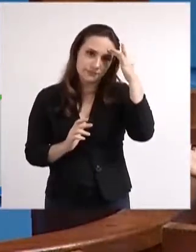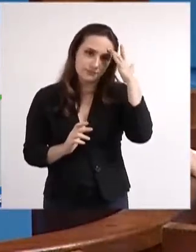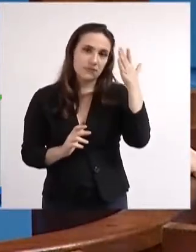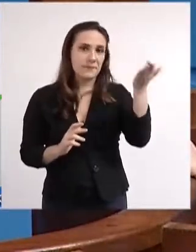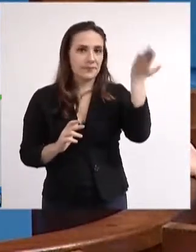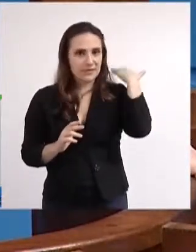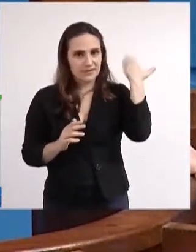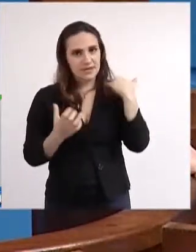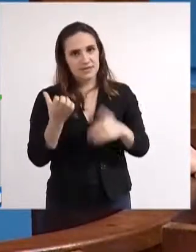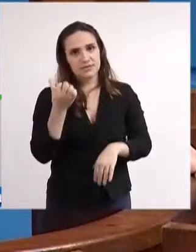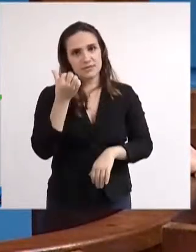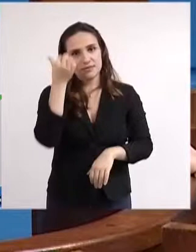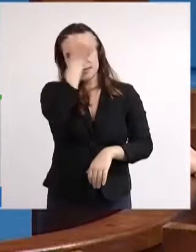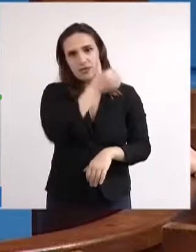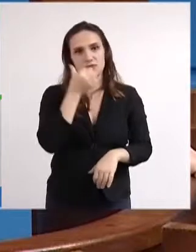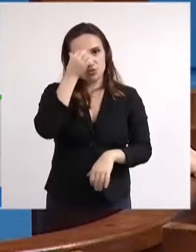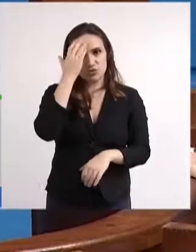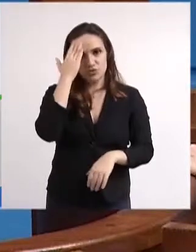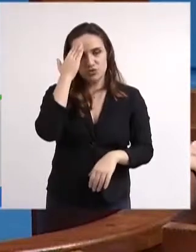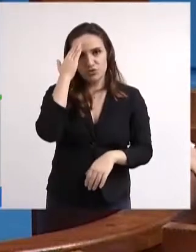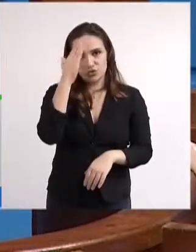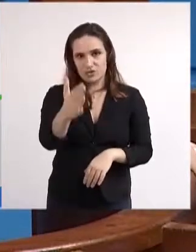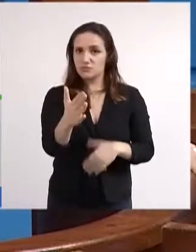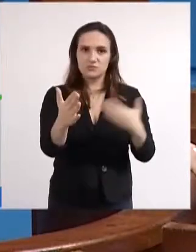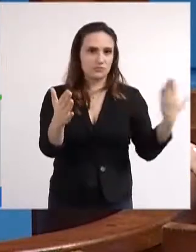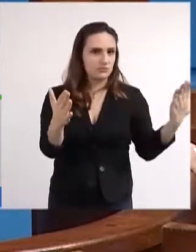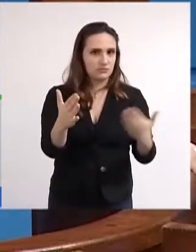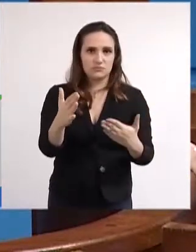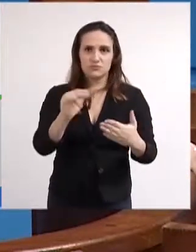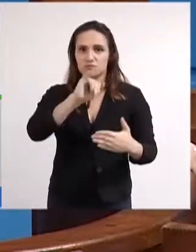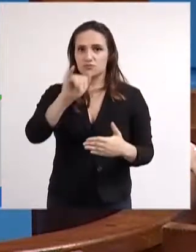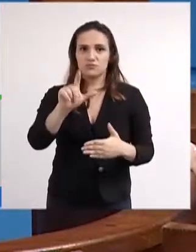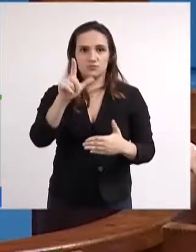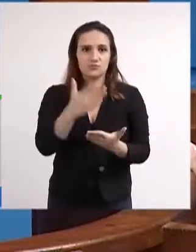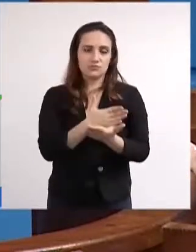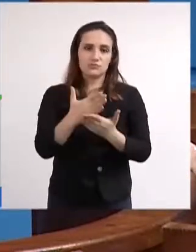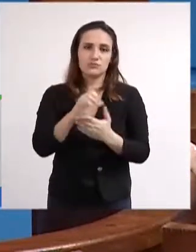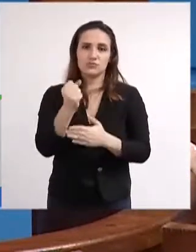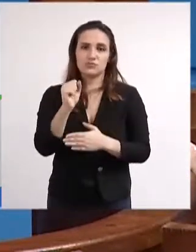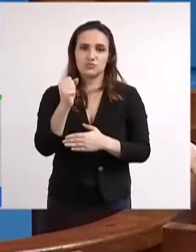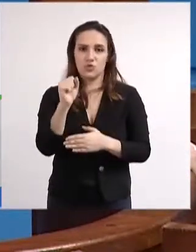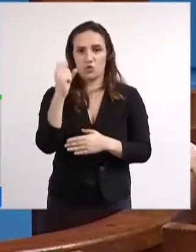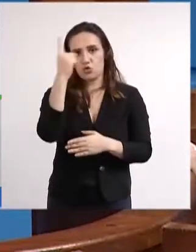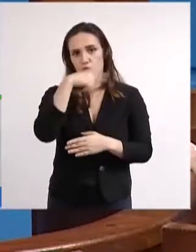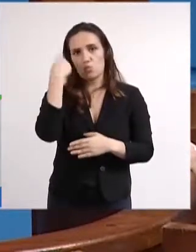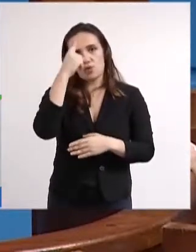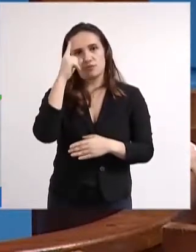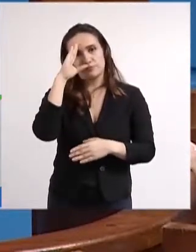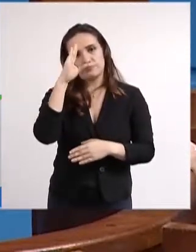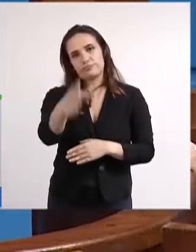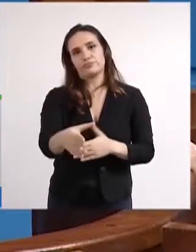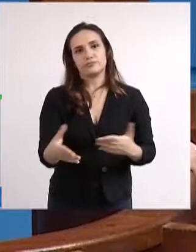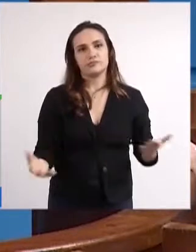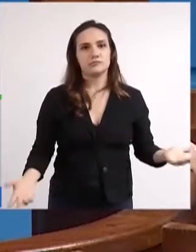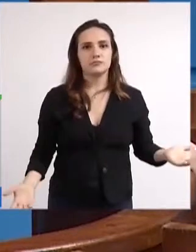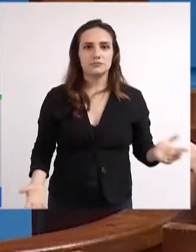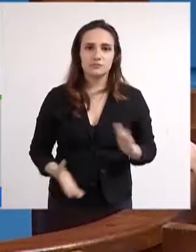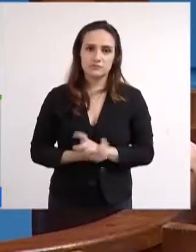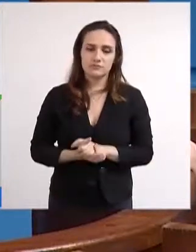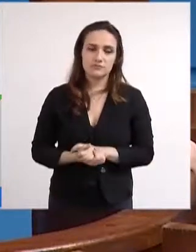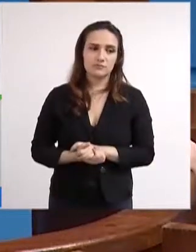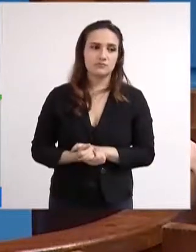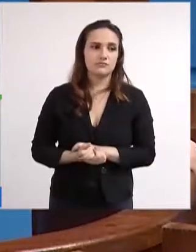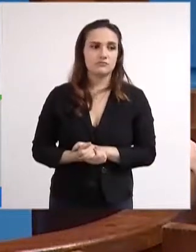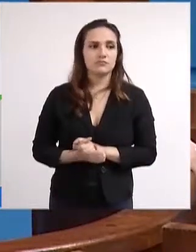horas corrida na escola, a partir de julho, começam a fazer 8 horas. Então,